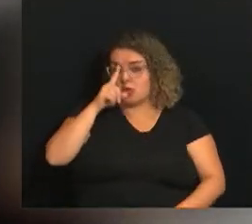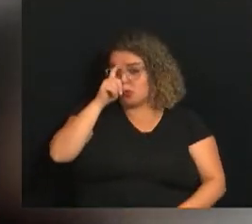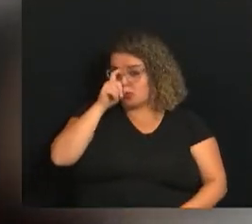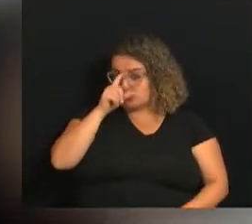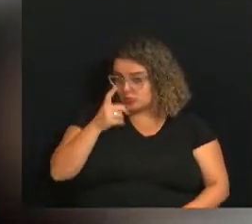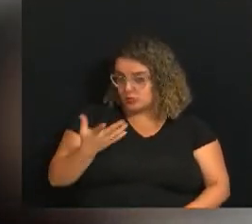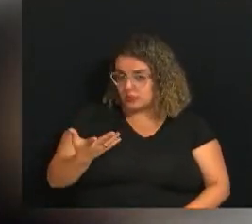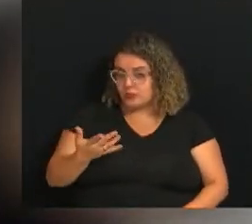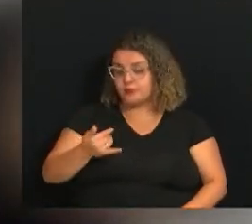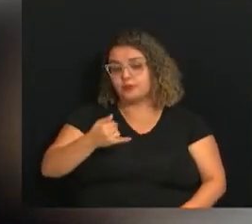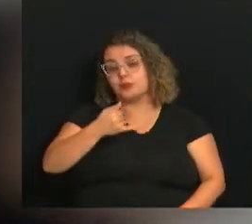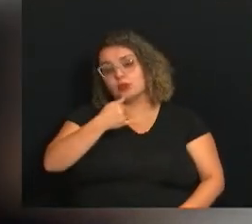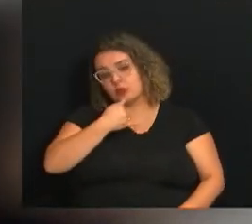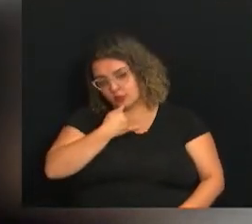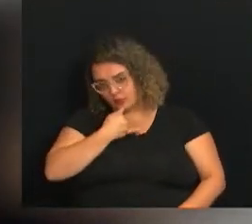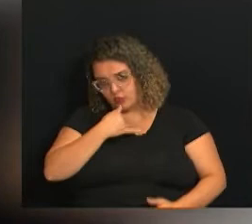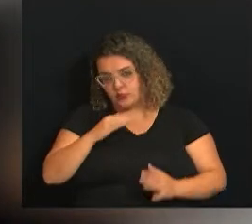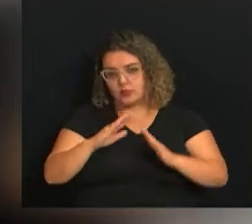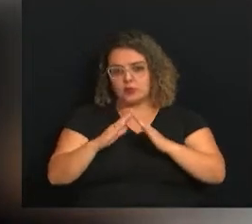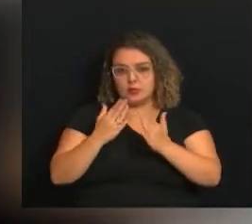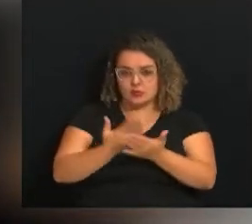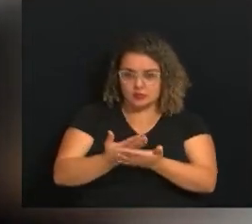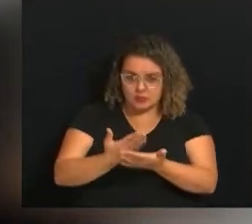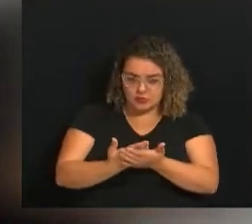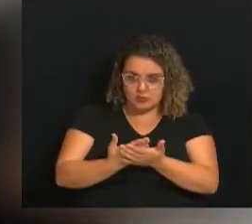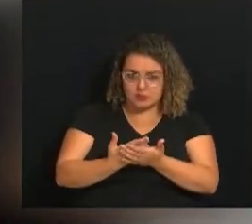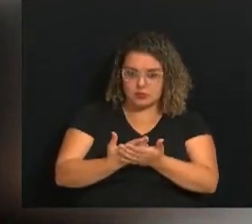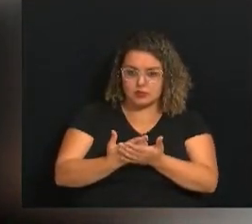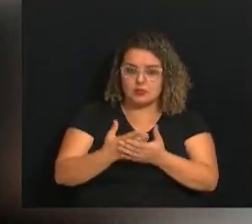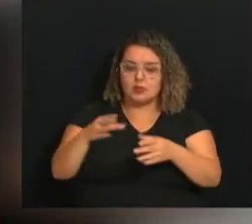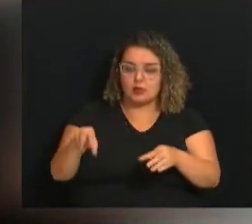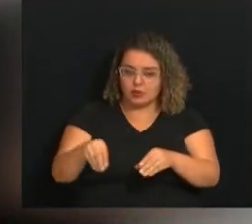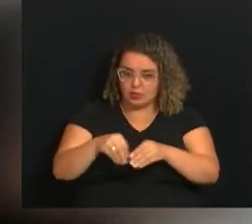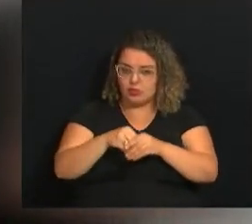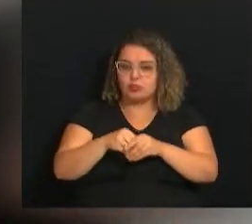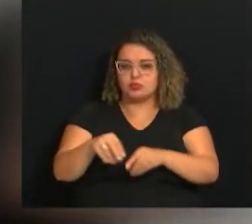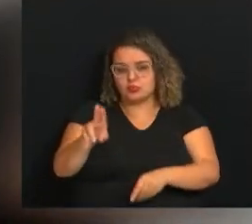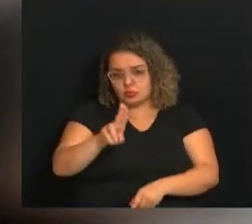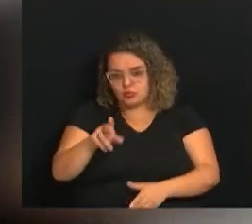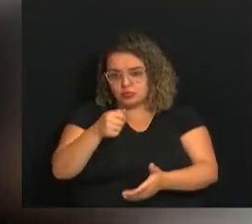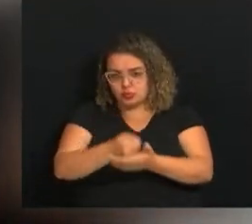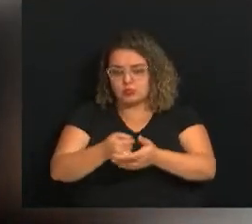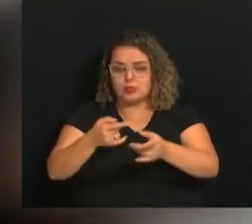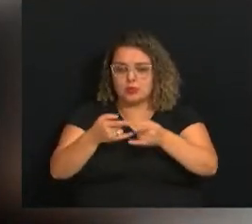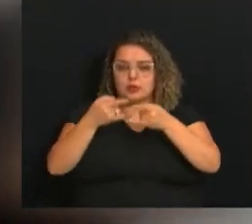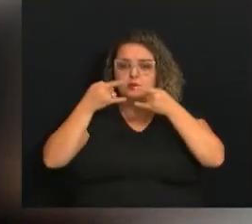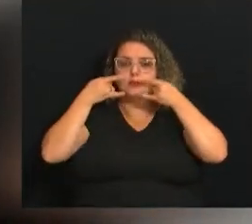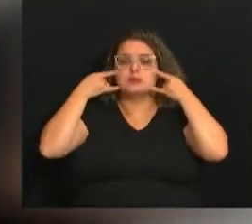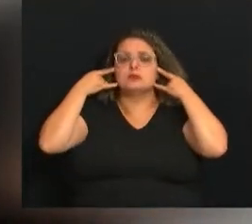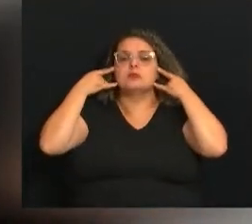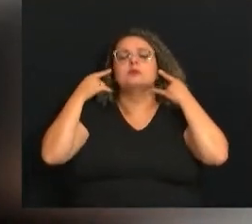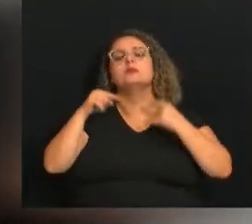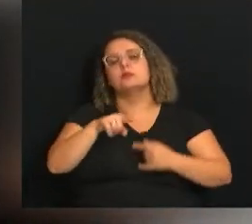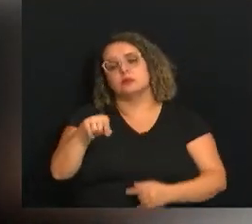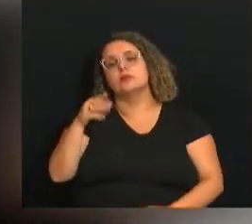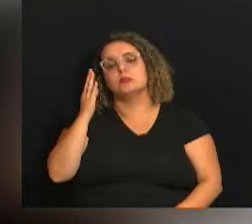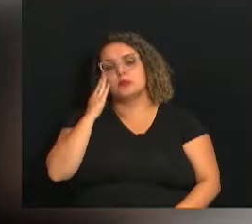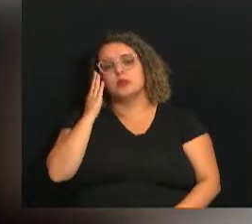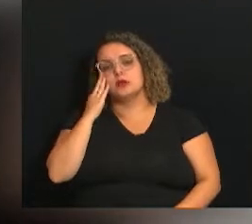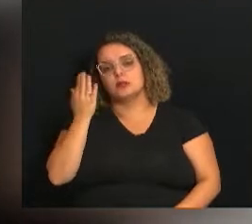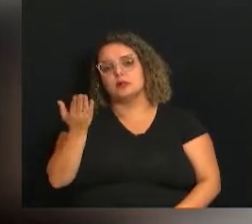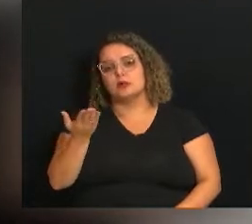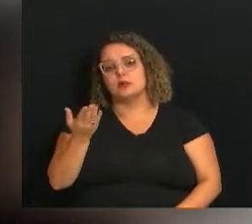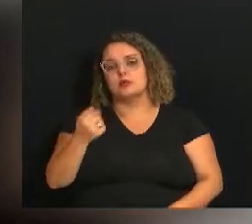infelizmente, as escolas elas foram incluídas nessa lista. Como todos vocês sabem, eu venho